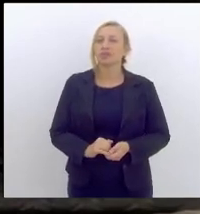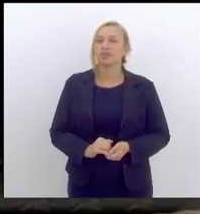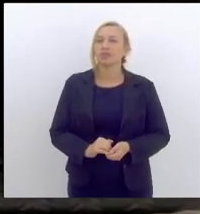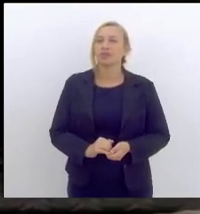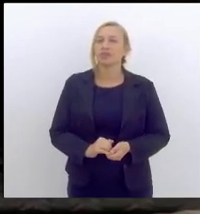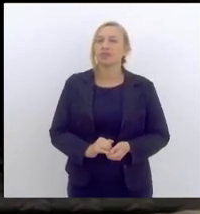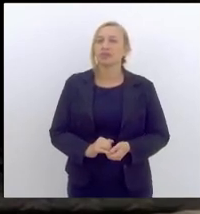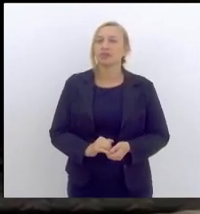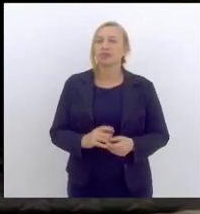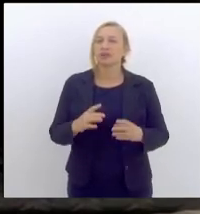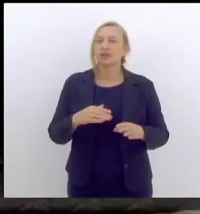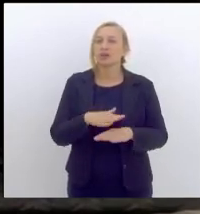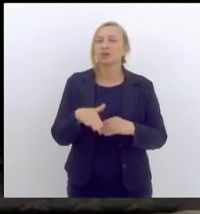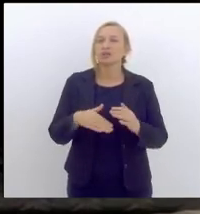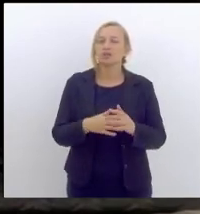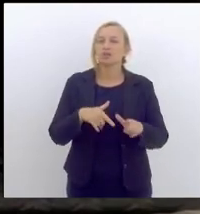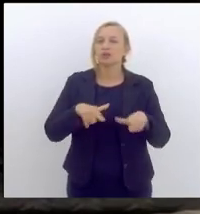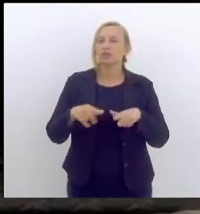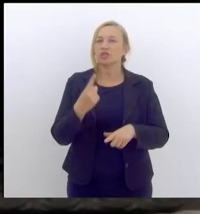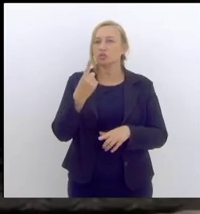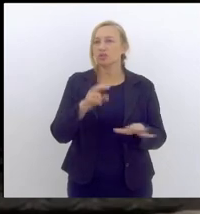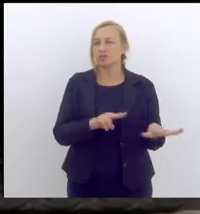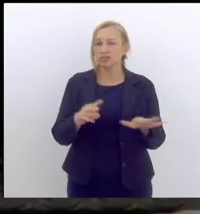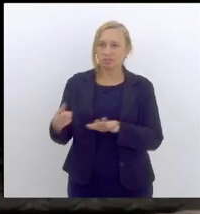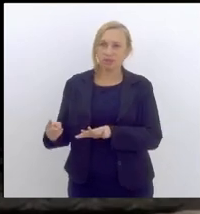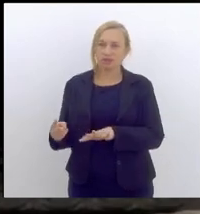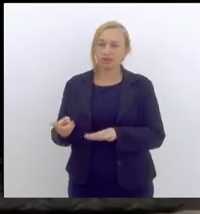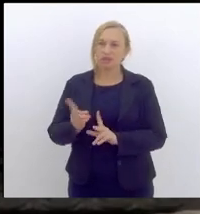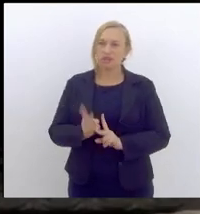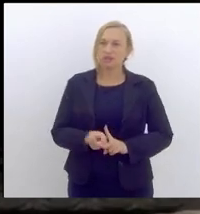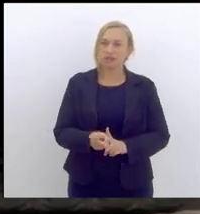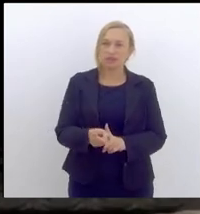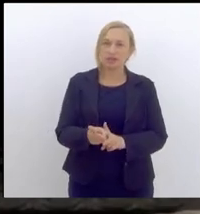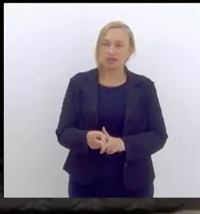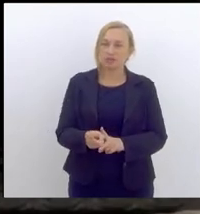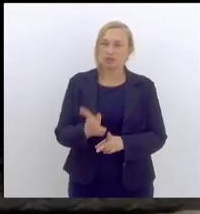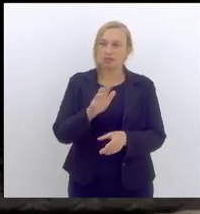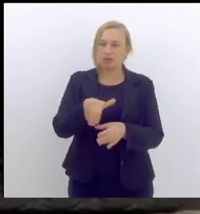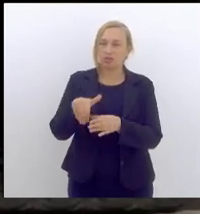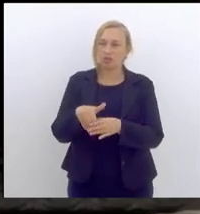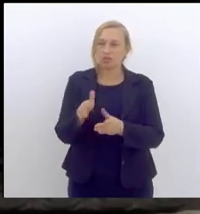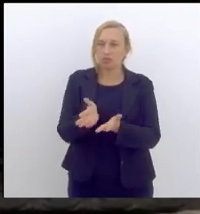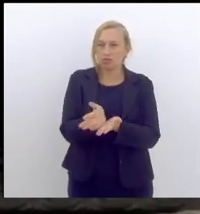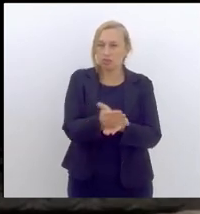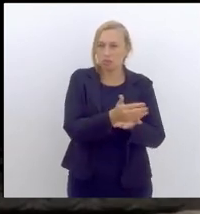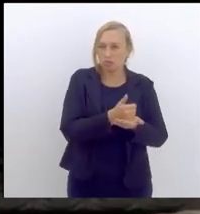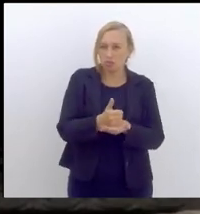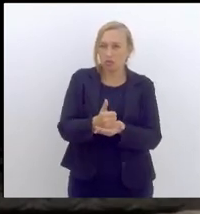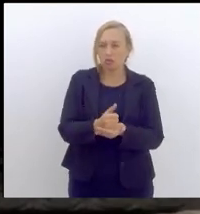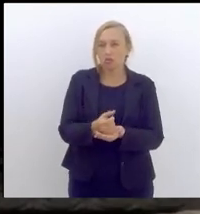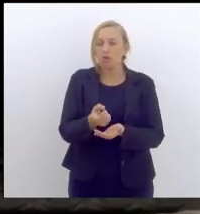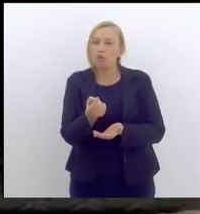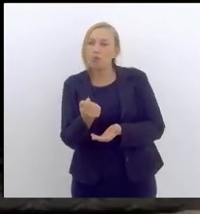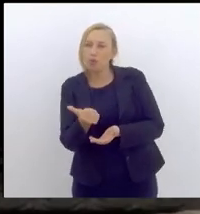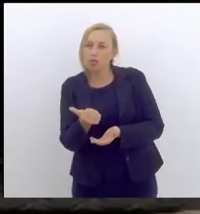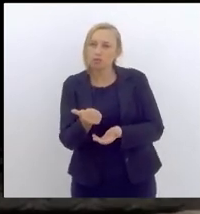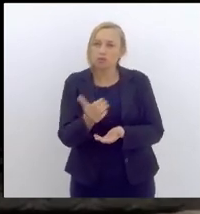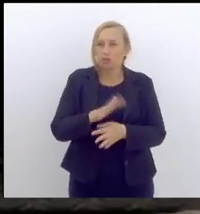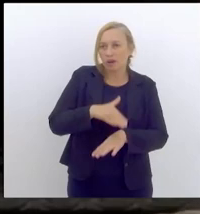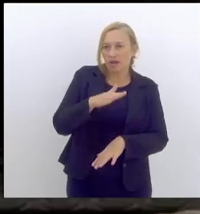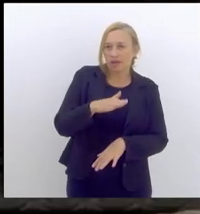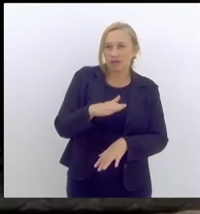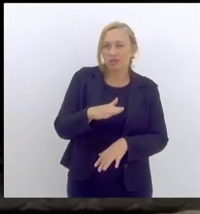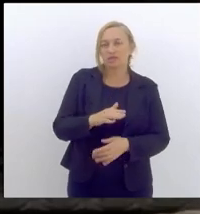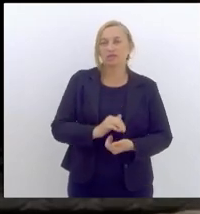E todo o trabalho de uma semana, sempre se contou votos. muitos ou poucos. E isso é